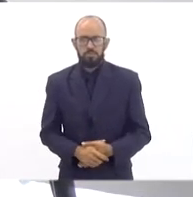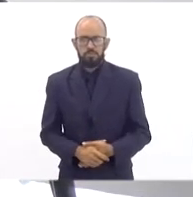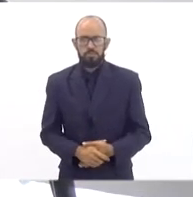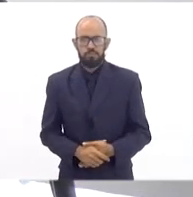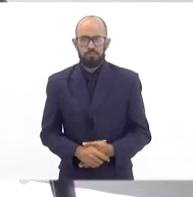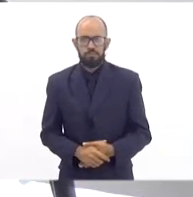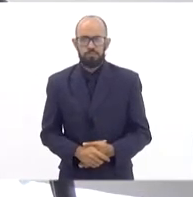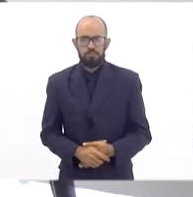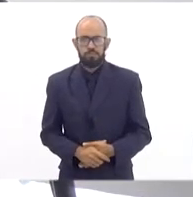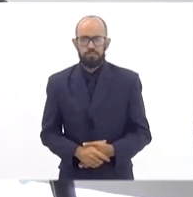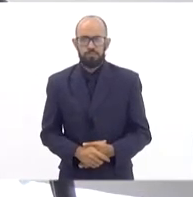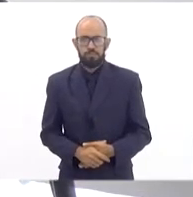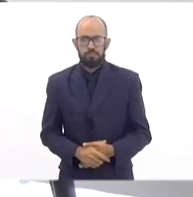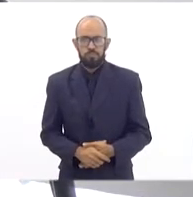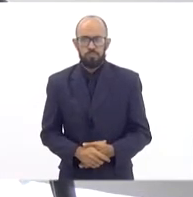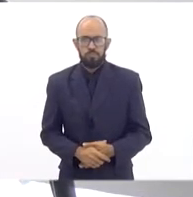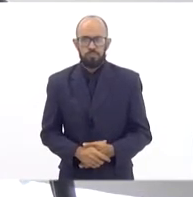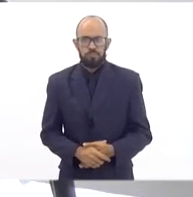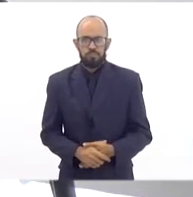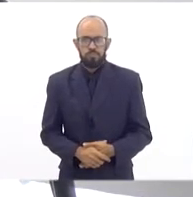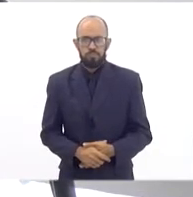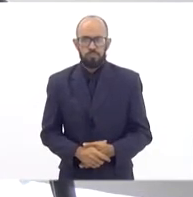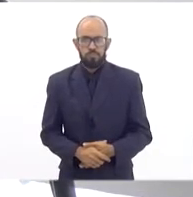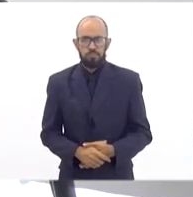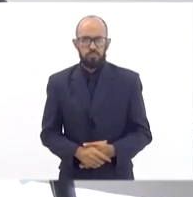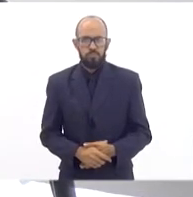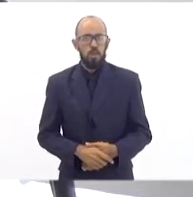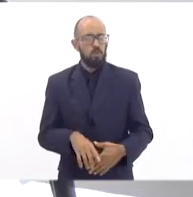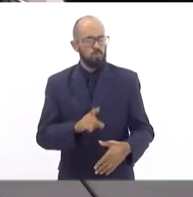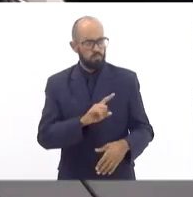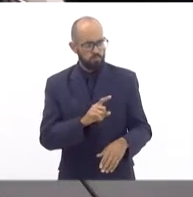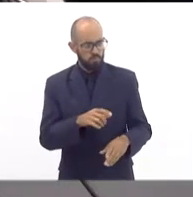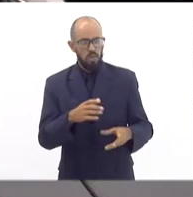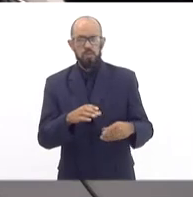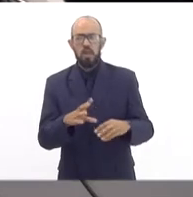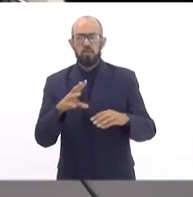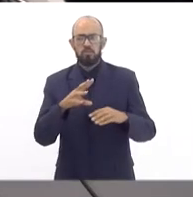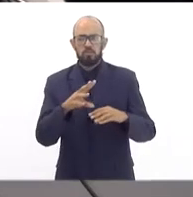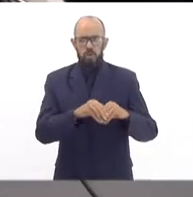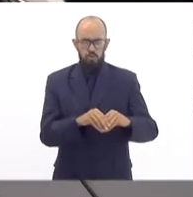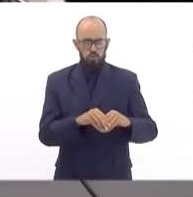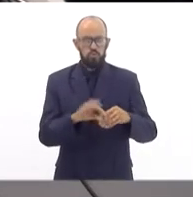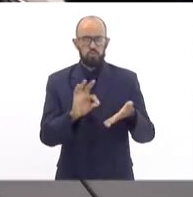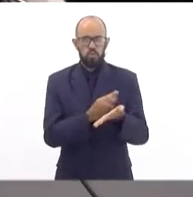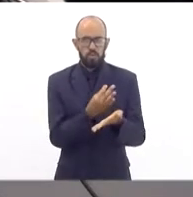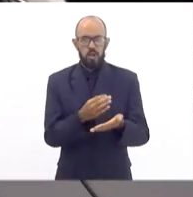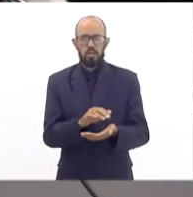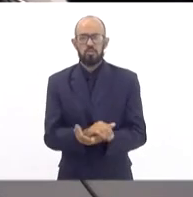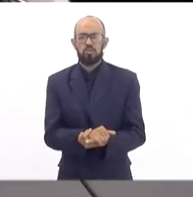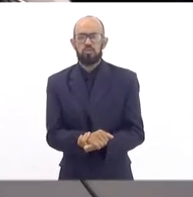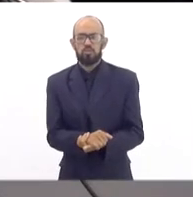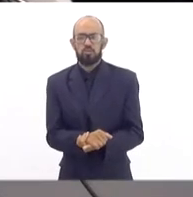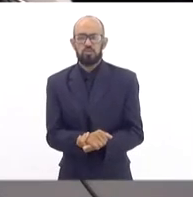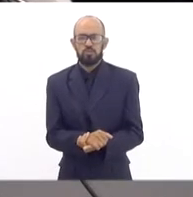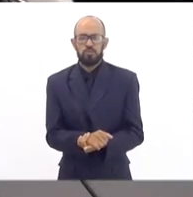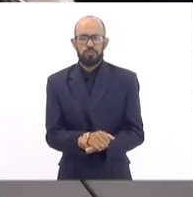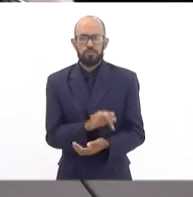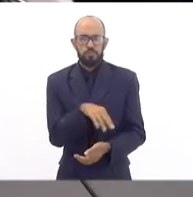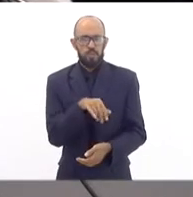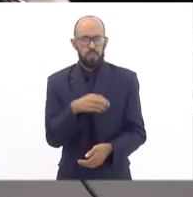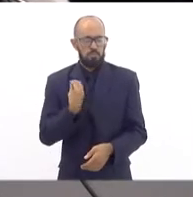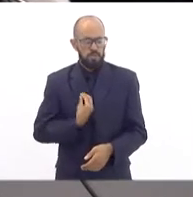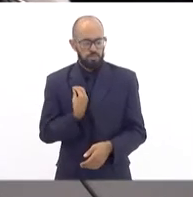posso dar tempo para a senhora anotar. Se quiser, eu posso reformular. Não, resumos do TA, dos TAs, certo? Isso. Quem participou.